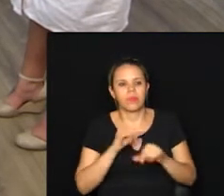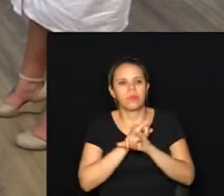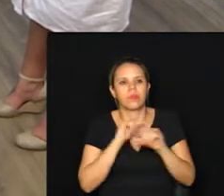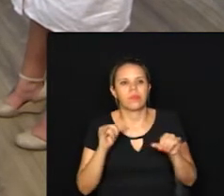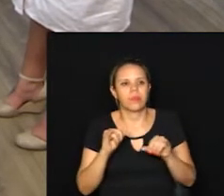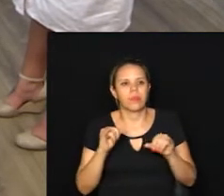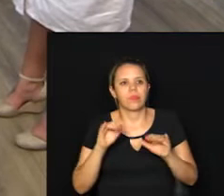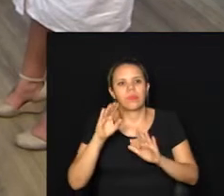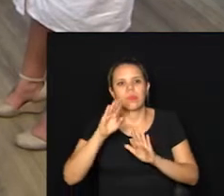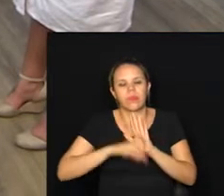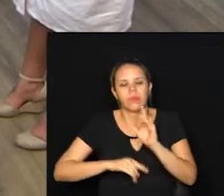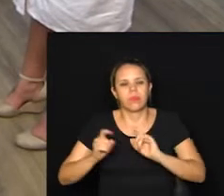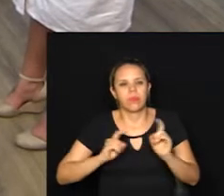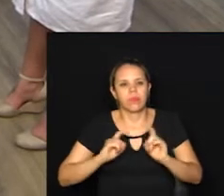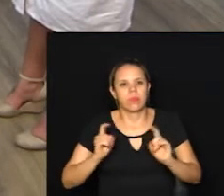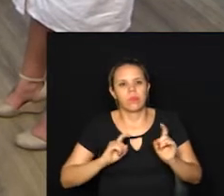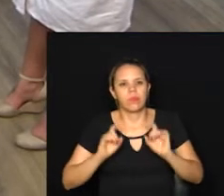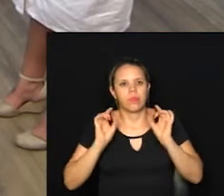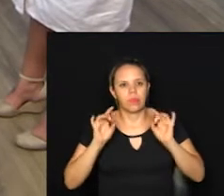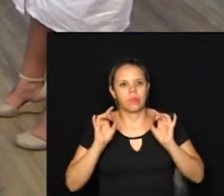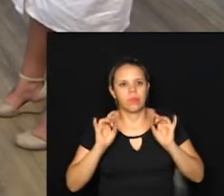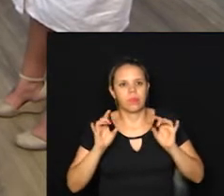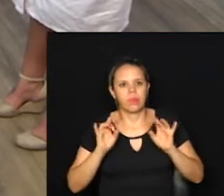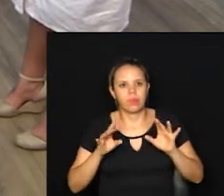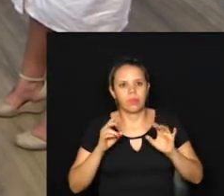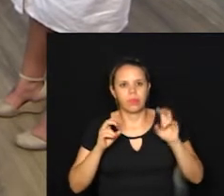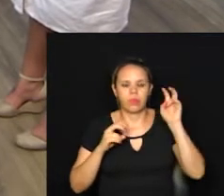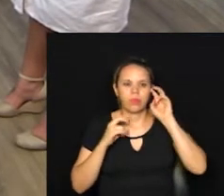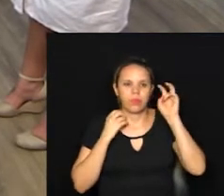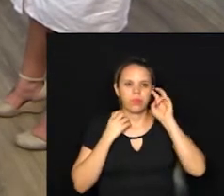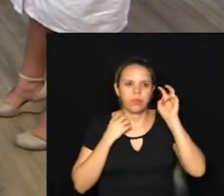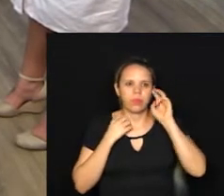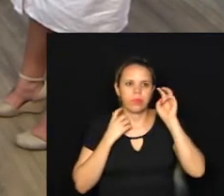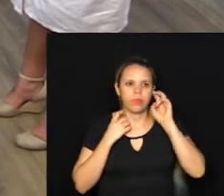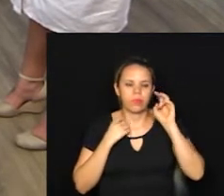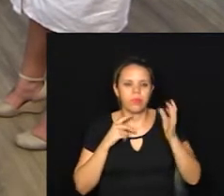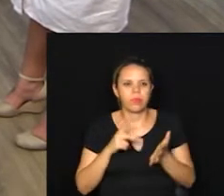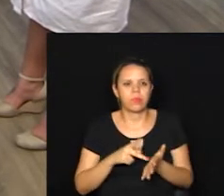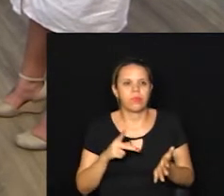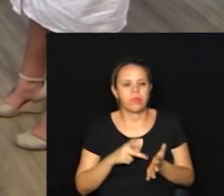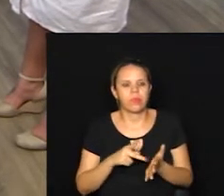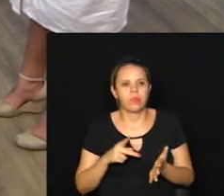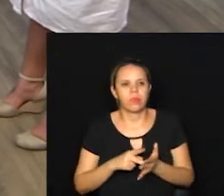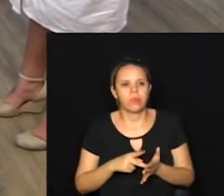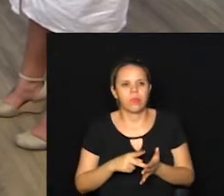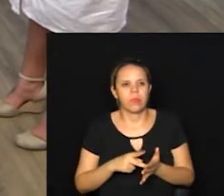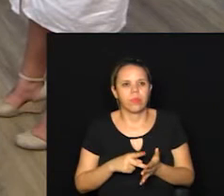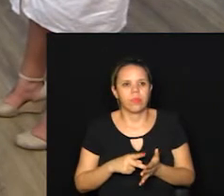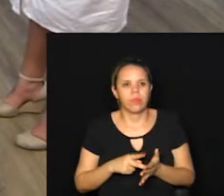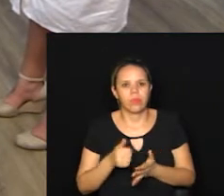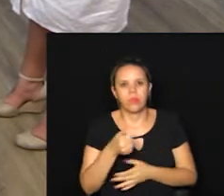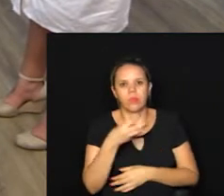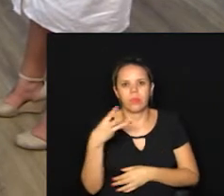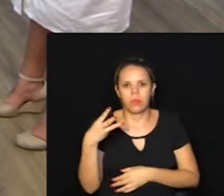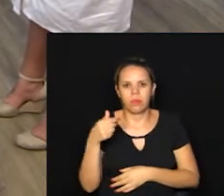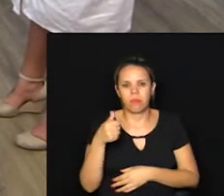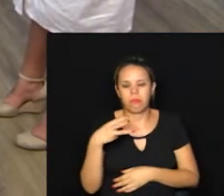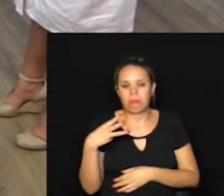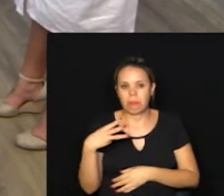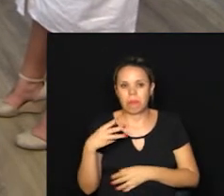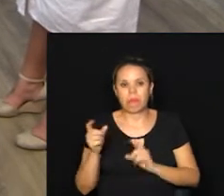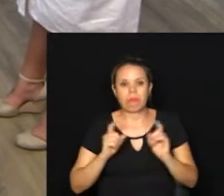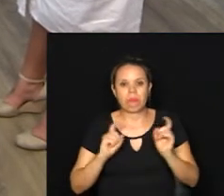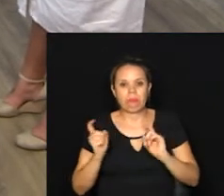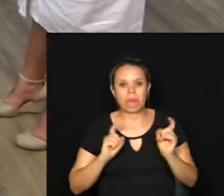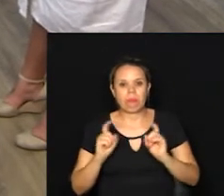a pauta da reunião extraordinária desta quinta-feira, e na verdade é no plural, porque serão 13 reuniões. Isso